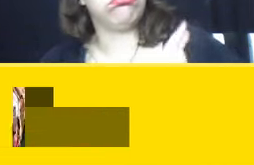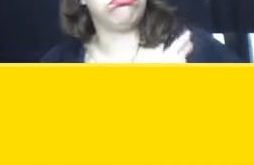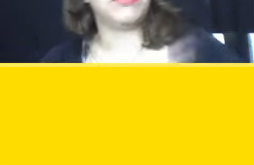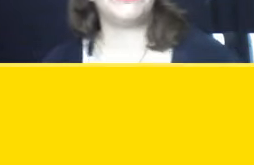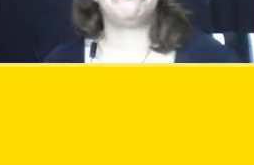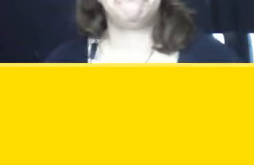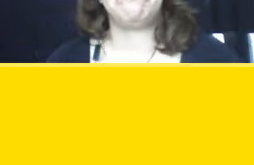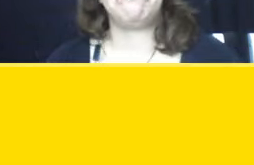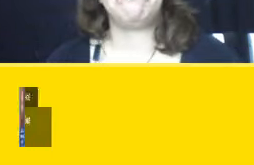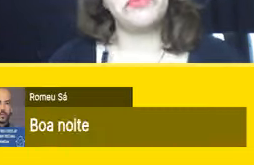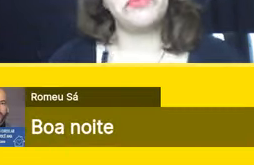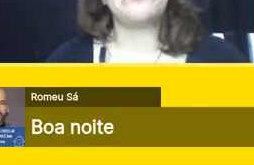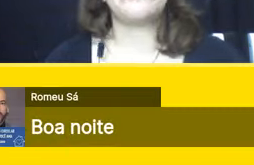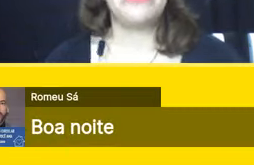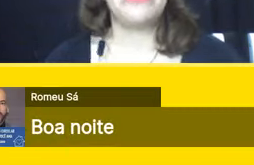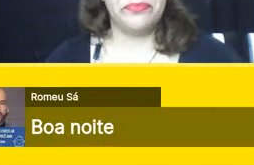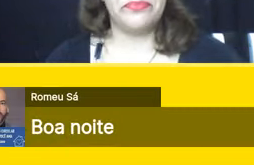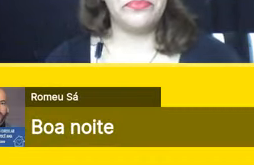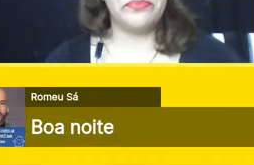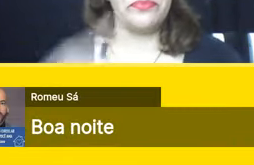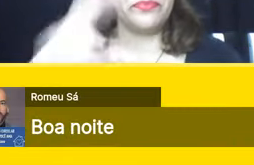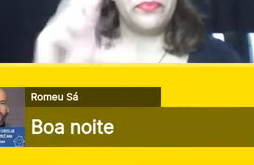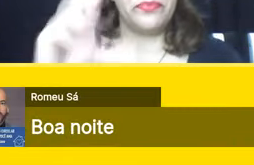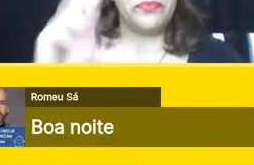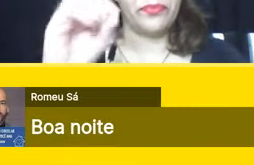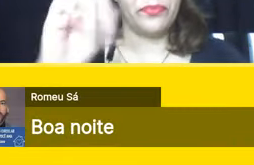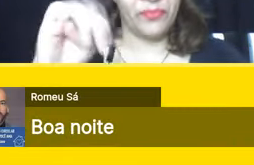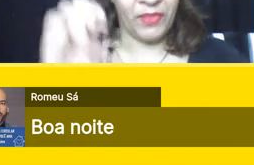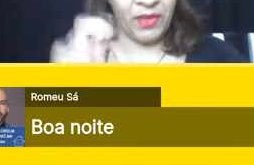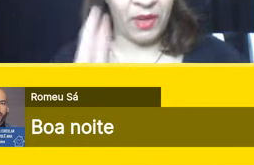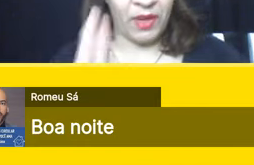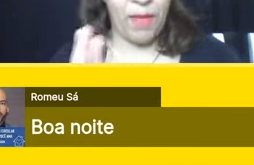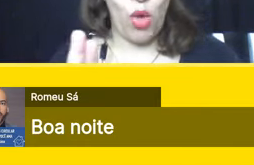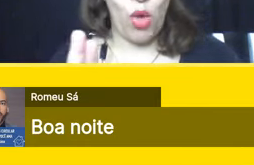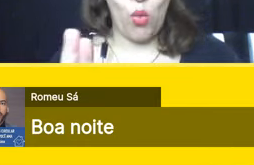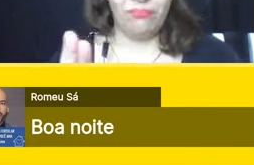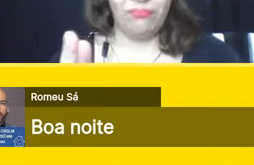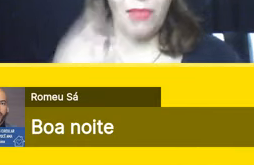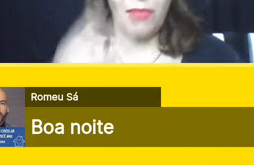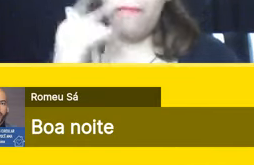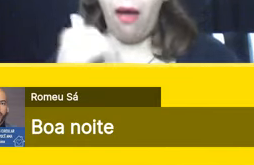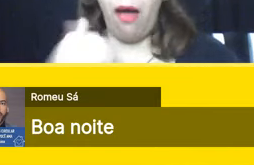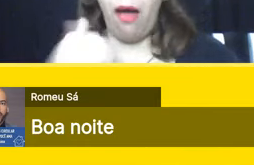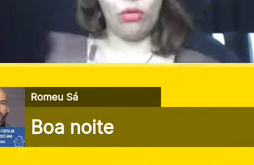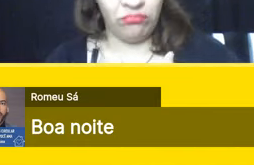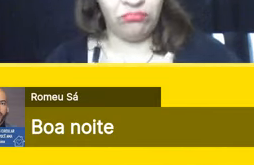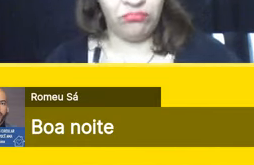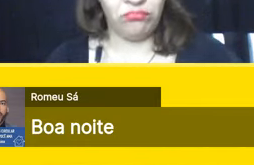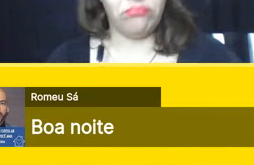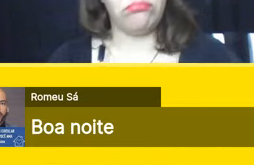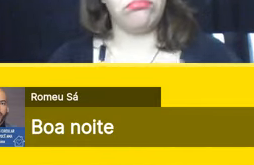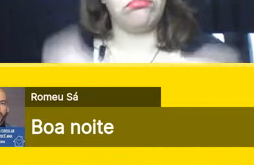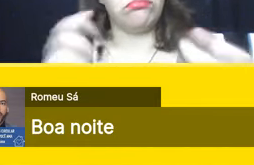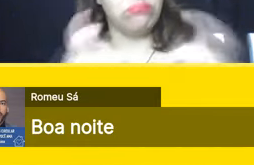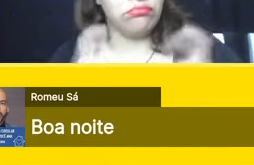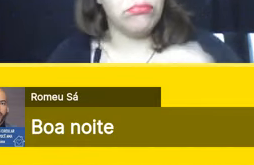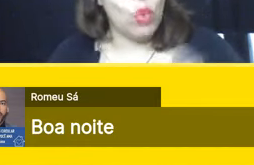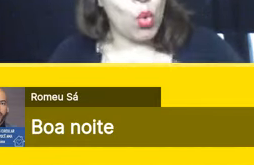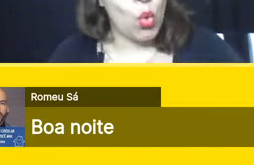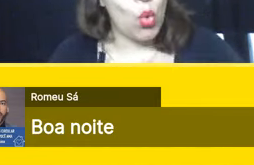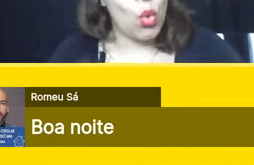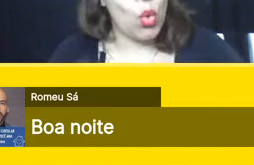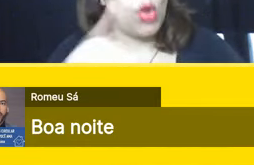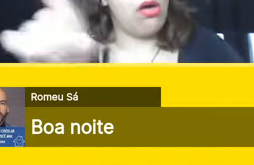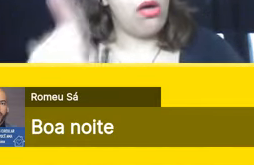bom. Doutor Romeu Sá é pai de autista, ele é conselheiro da nossa comissão e atua lá